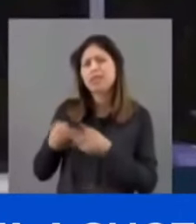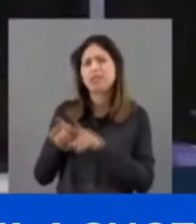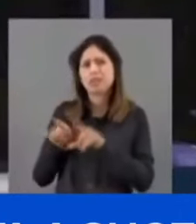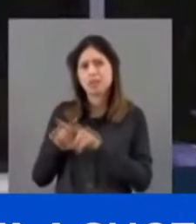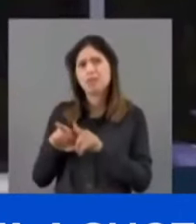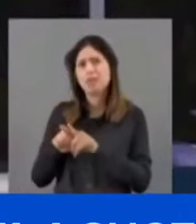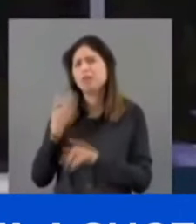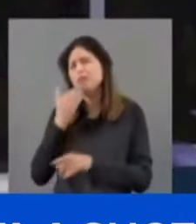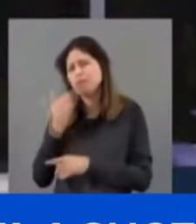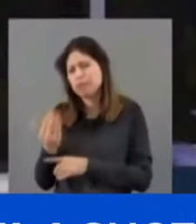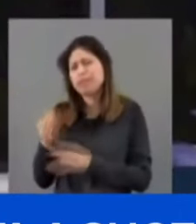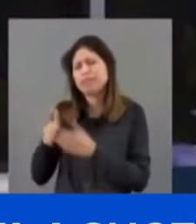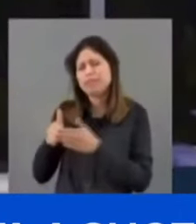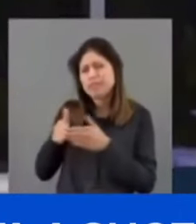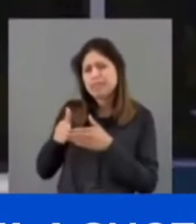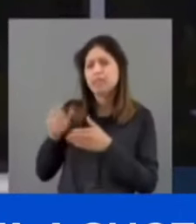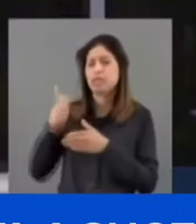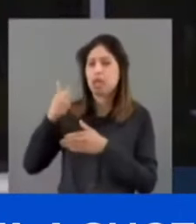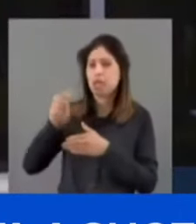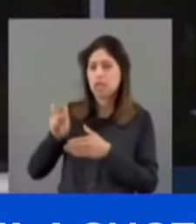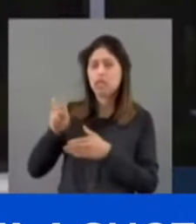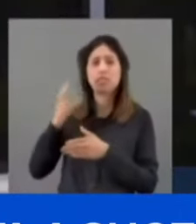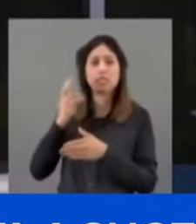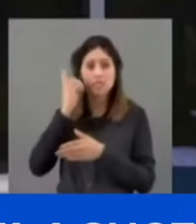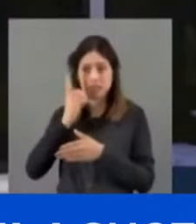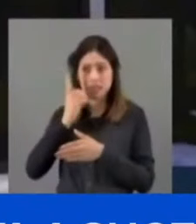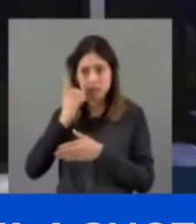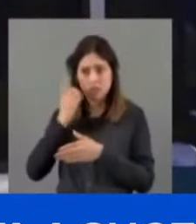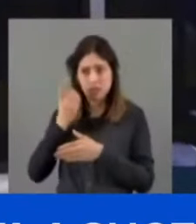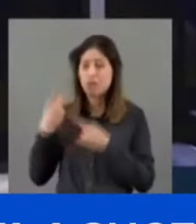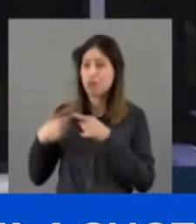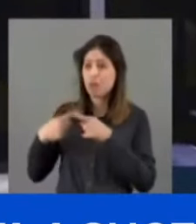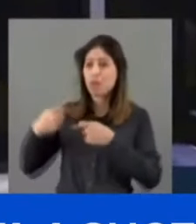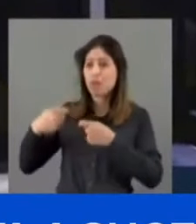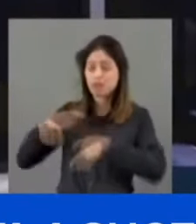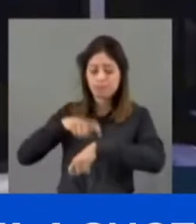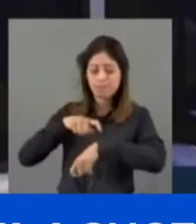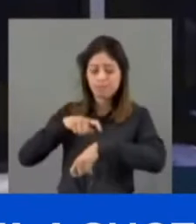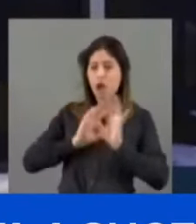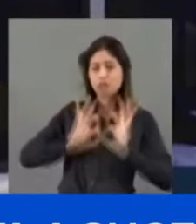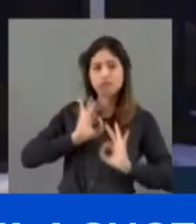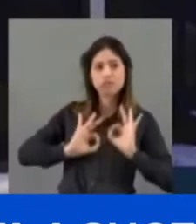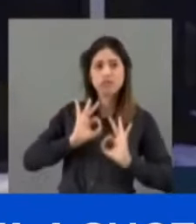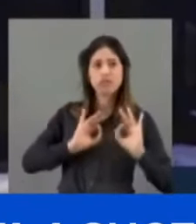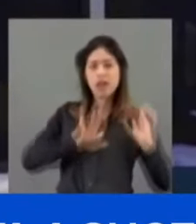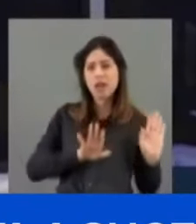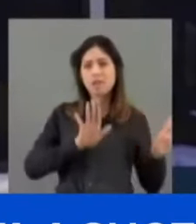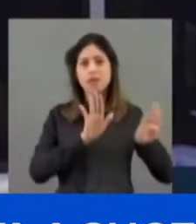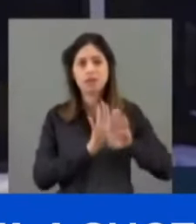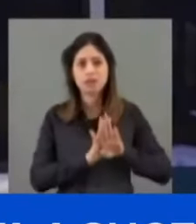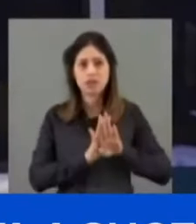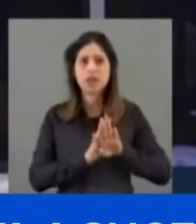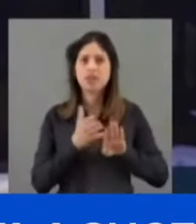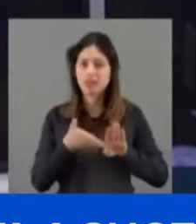de interesse deles, seja de temas de interesse do governo. Mas eu acho que ali ninguém é bobo, eles sabem que no